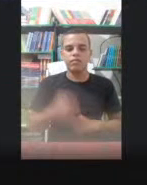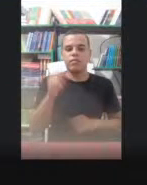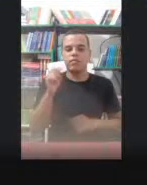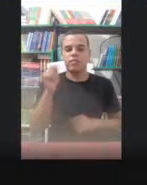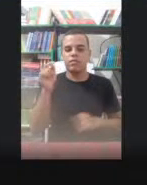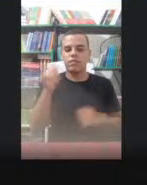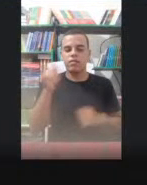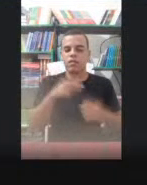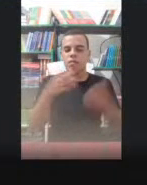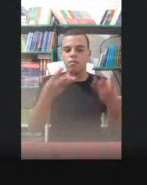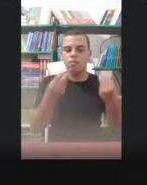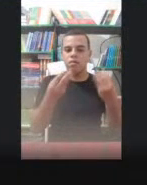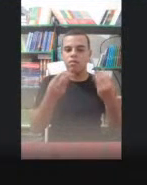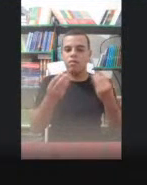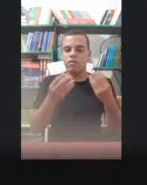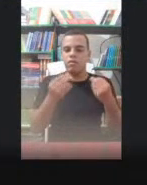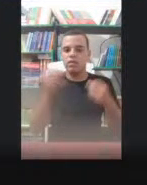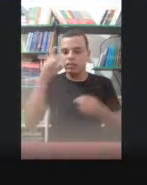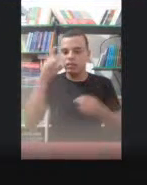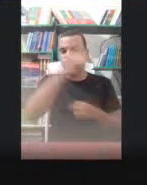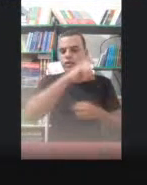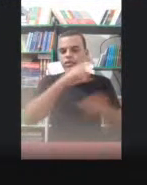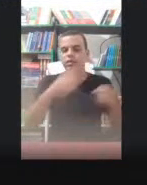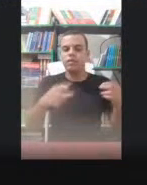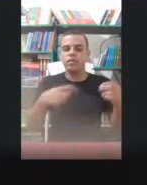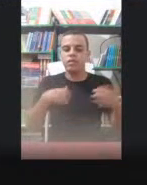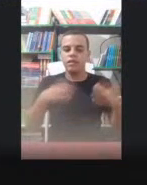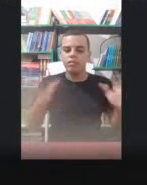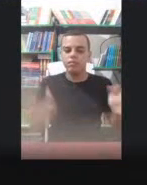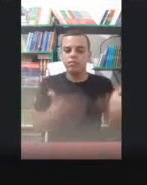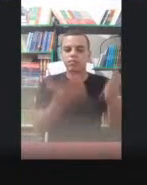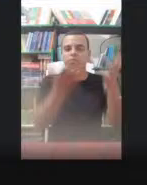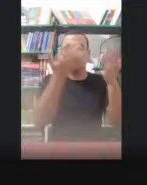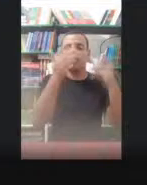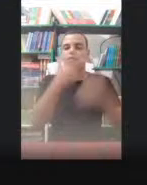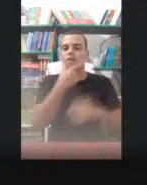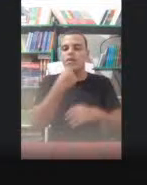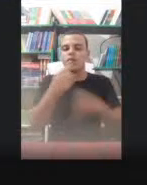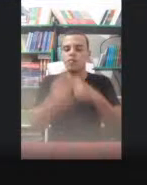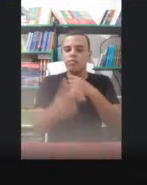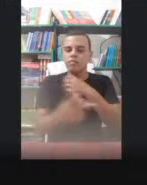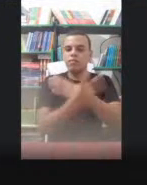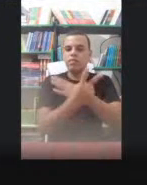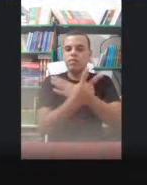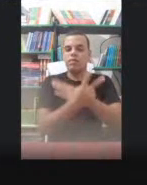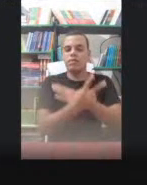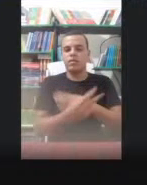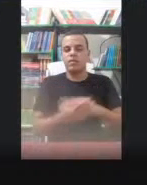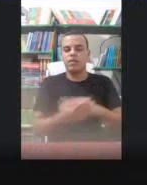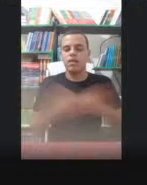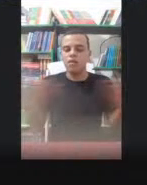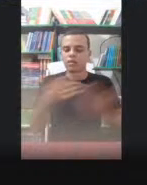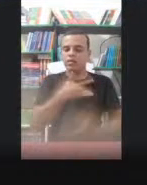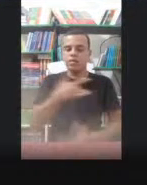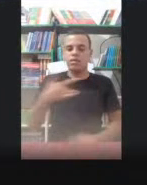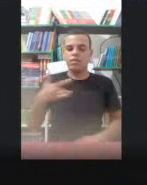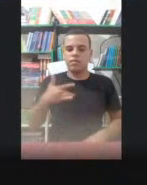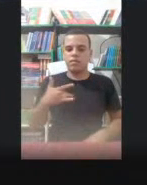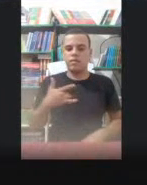avanço, em vista que a atenção básica, ela é responsável por resolver 80% da demanda hoje da saúde, né, mais de